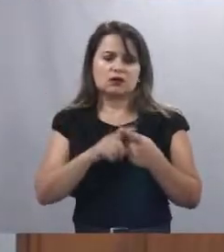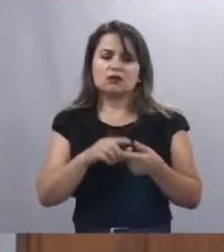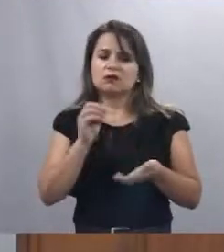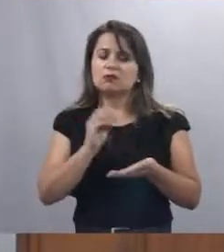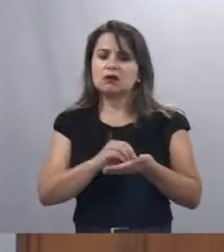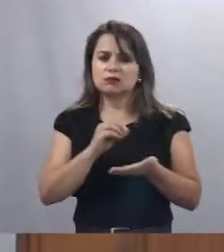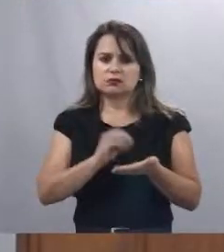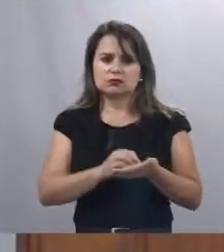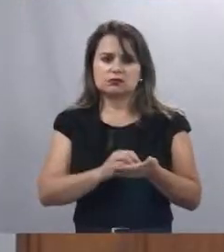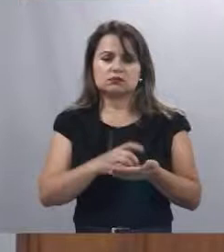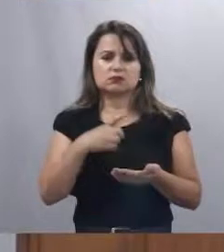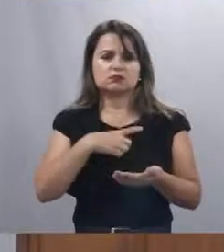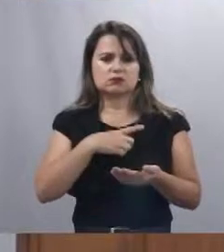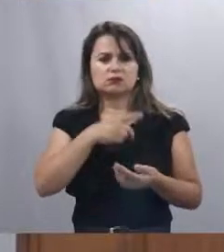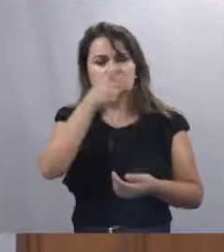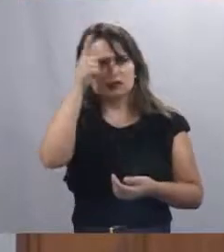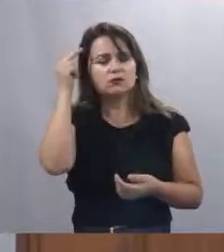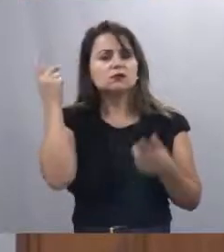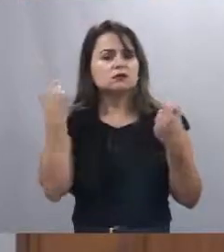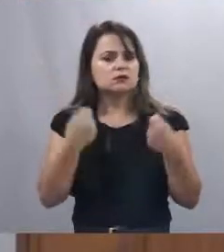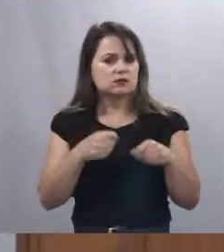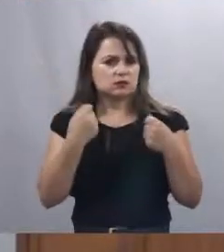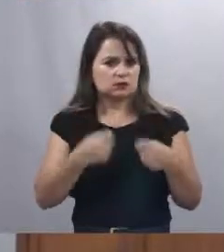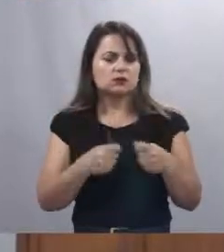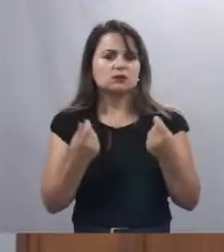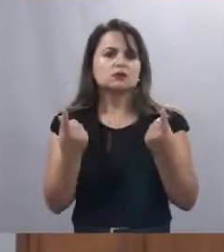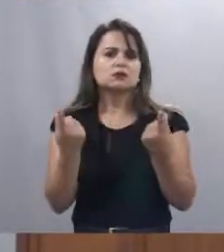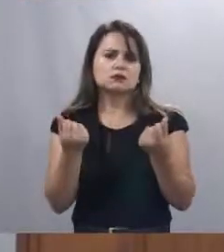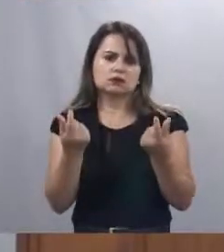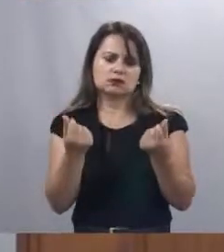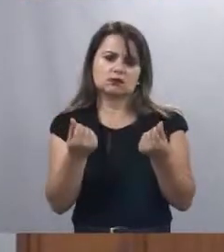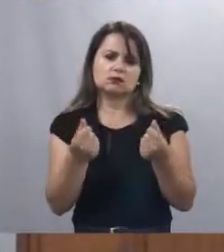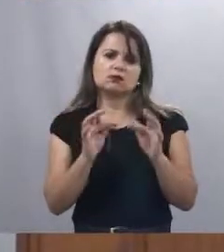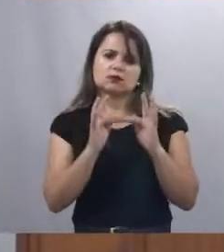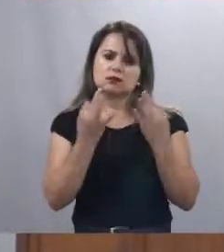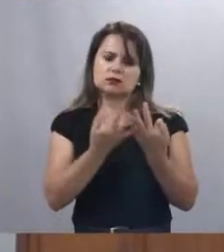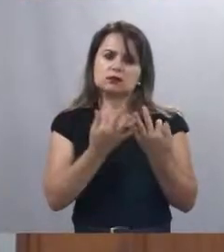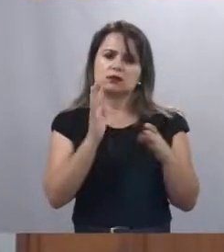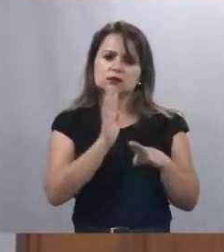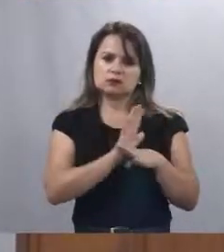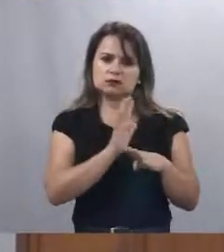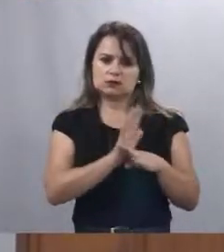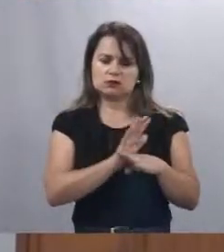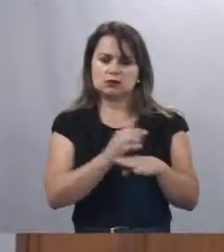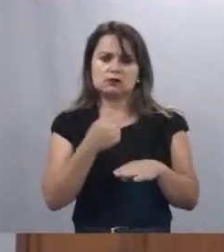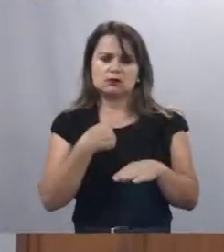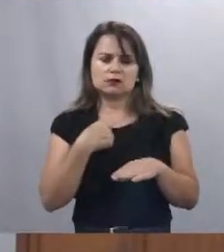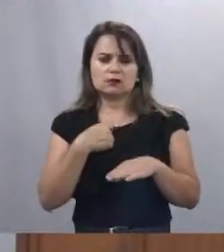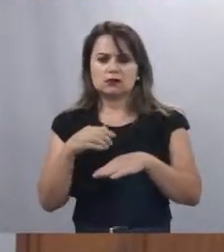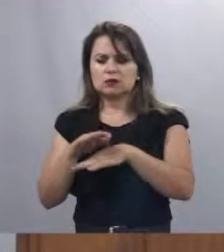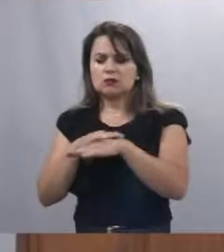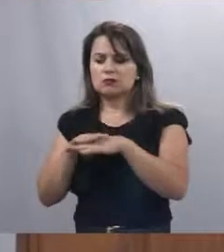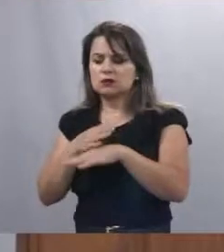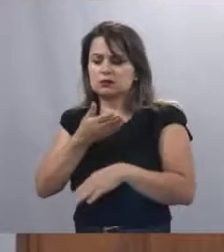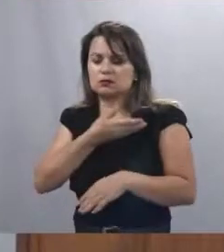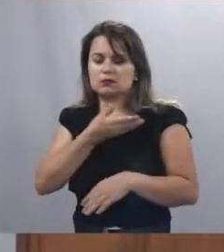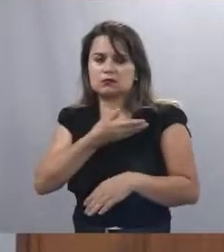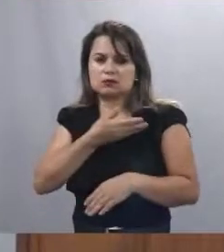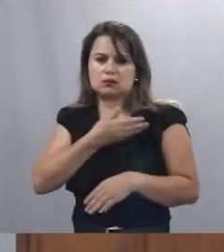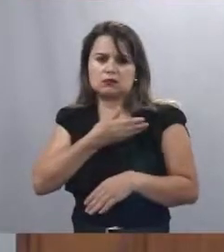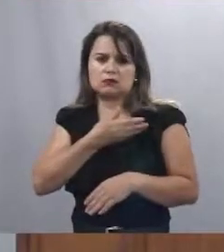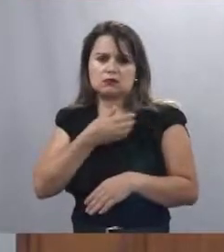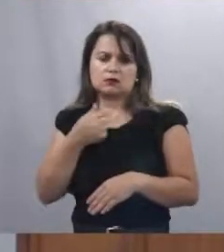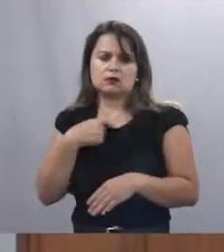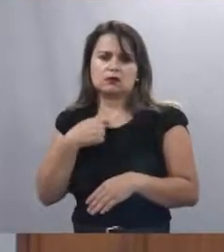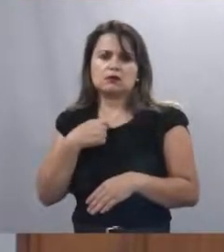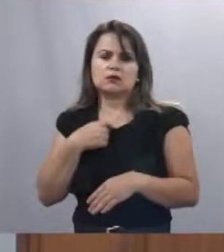vereador Danilo, desse dinheiro. E hoje, conversando com o Levi, eu fui procurar, infelizmente não consegui antes,